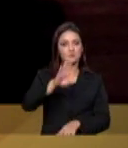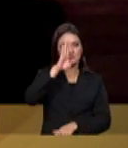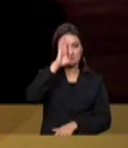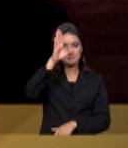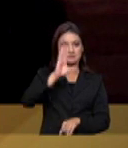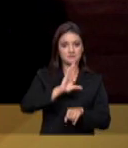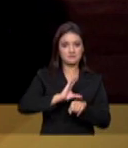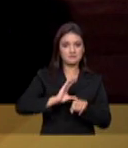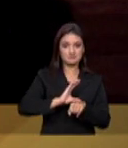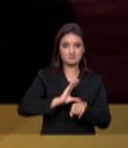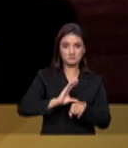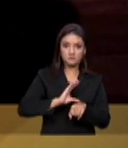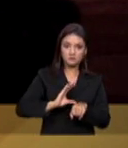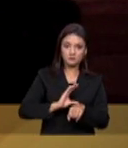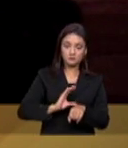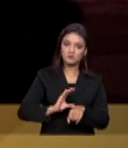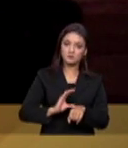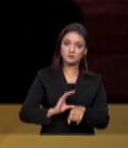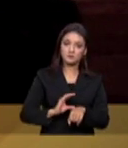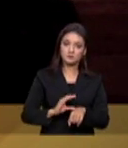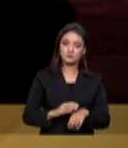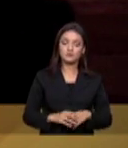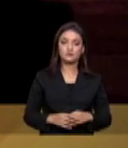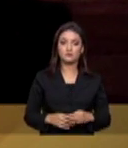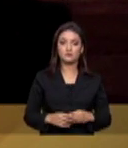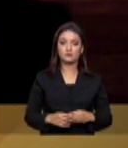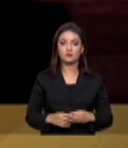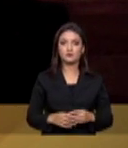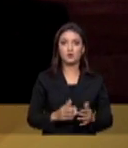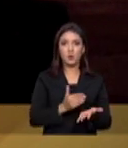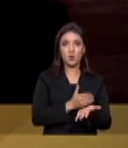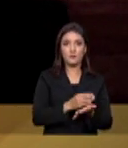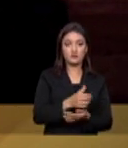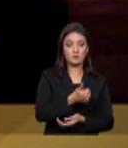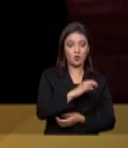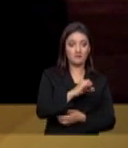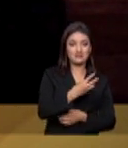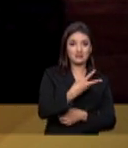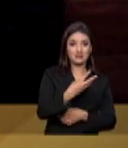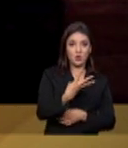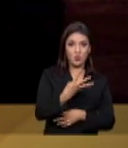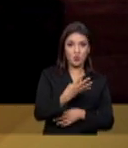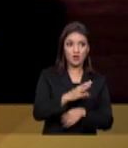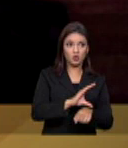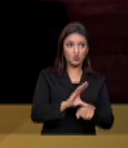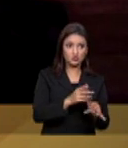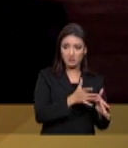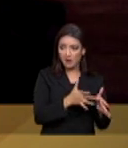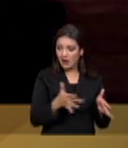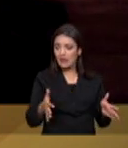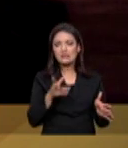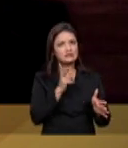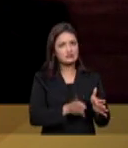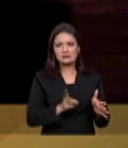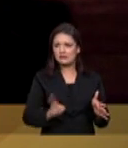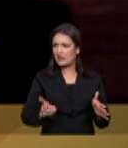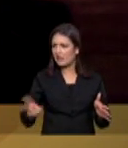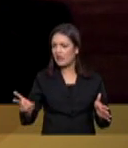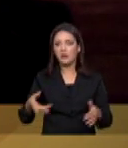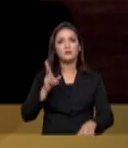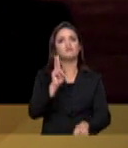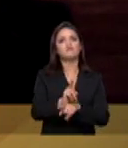pelas constituições a blusa de 1934 não se justifica